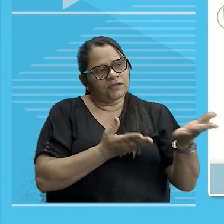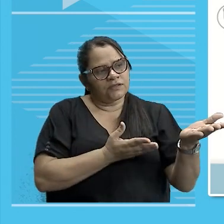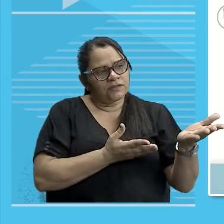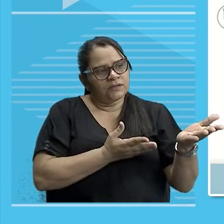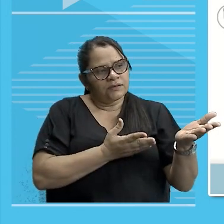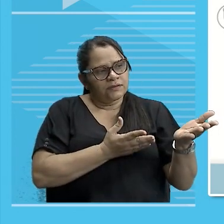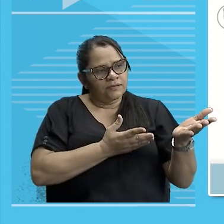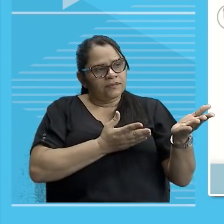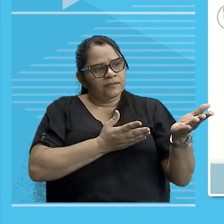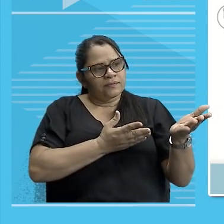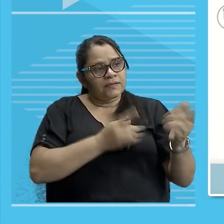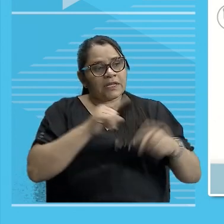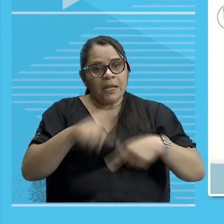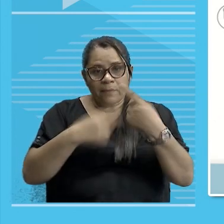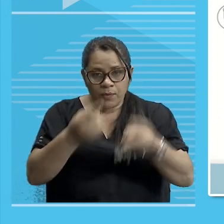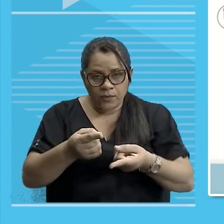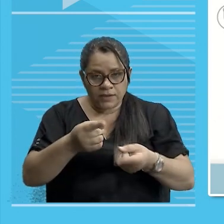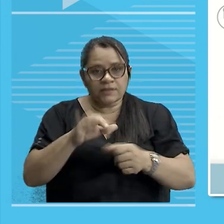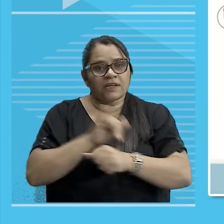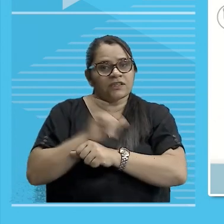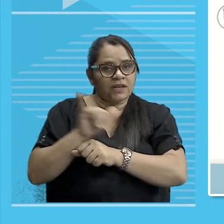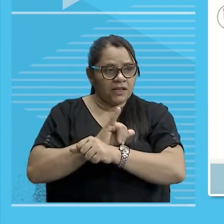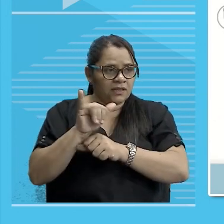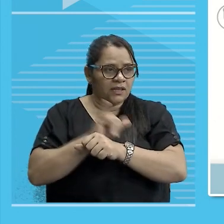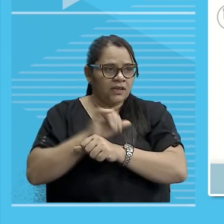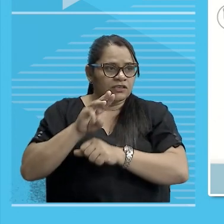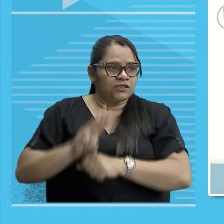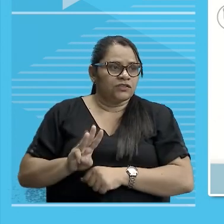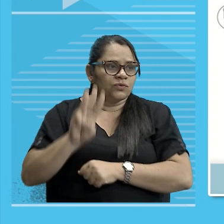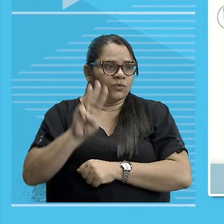apoia-se a um método William